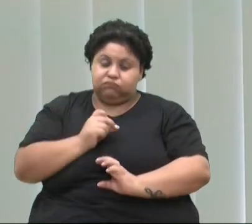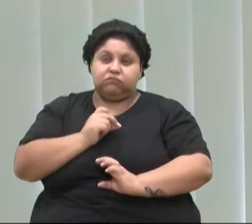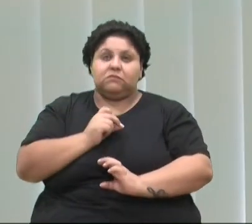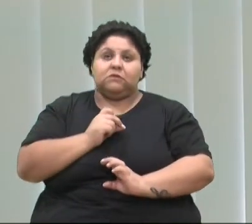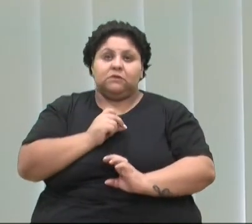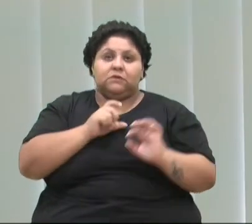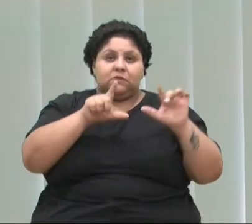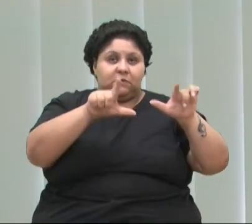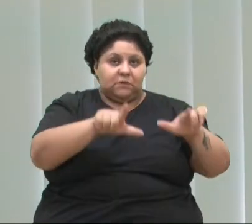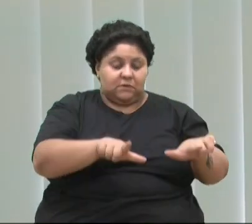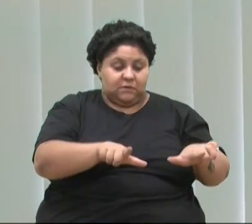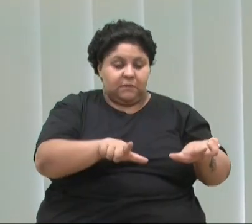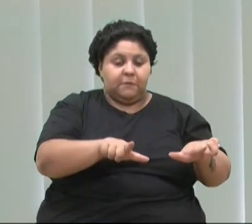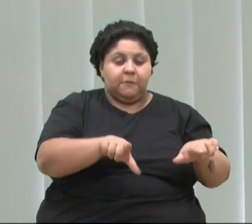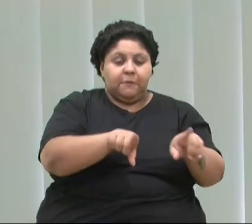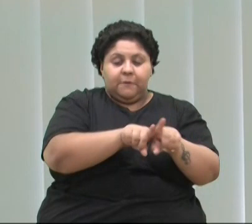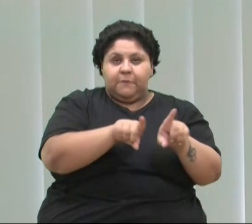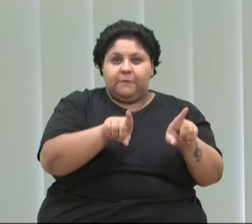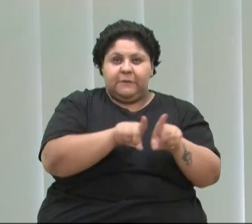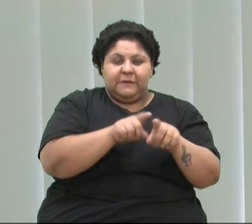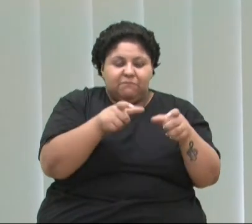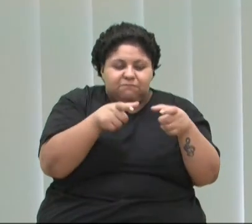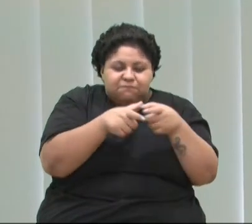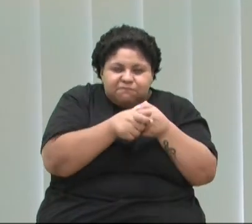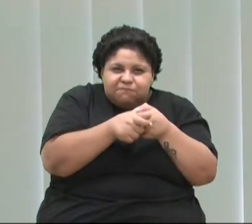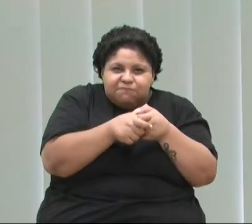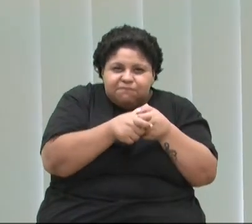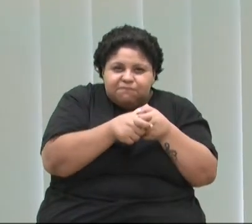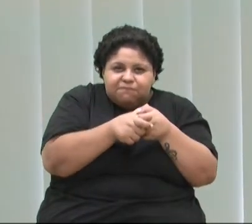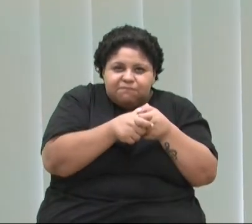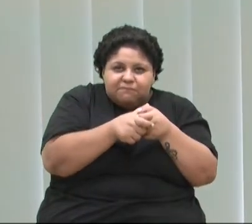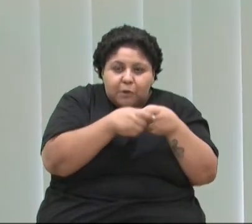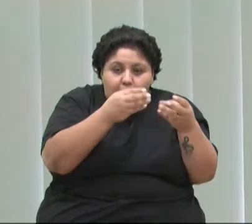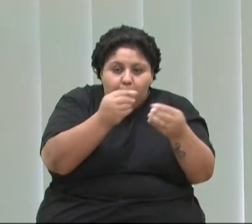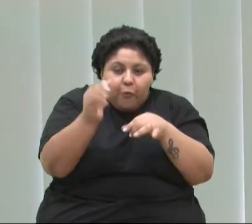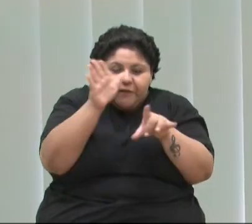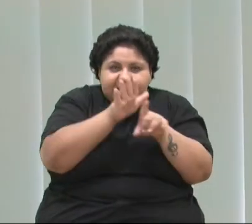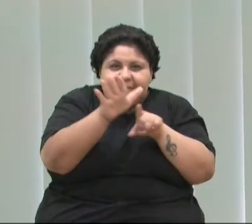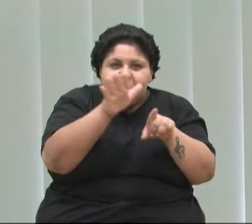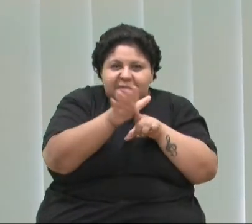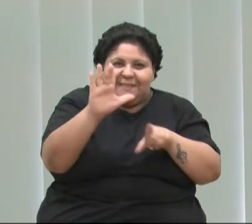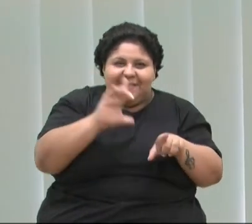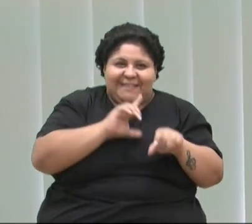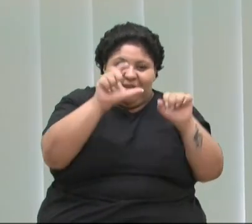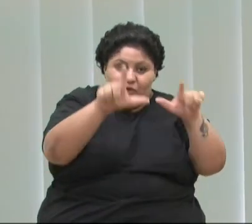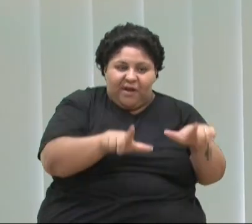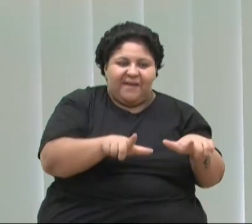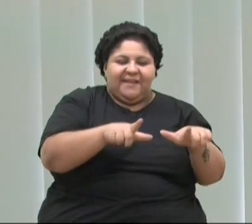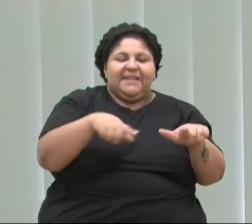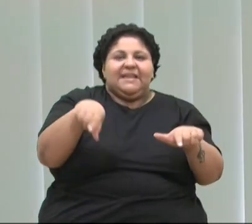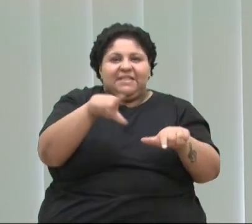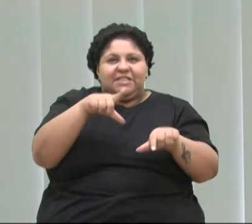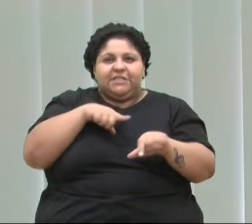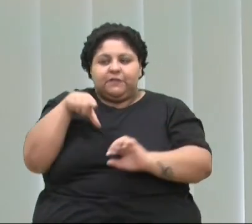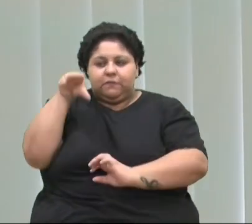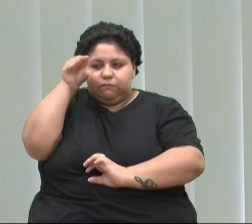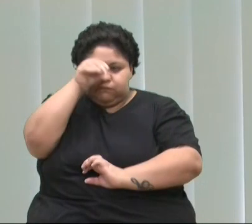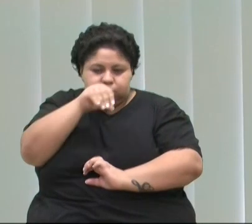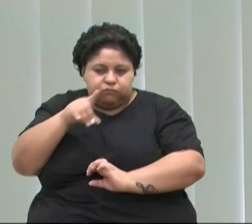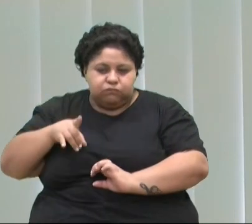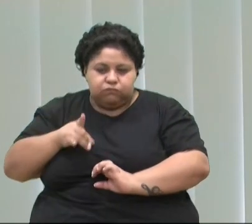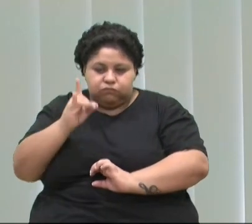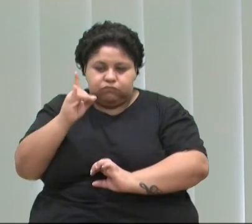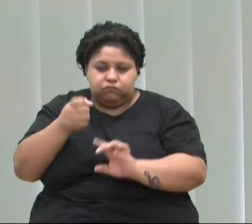área física, além dela estar pequena para o volume, para as demandas que a gente tem lá, a gente tem observado nesses